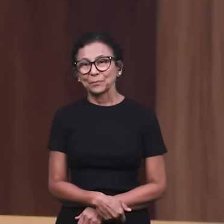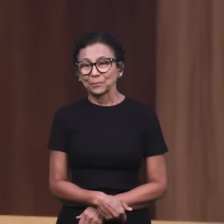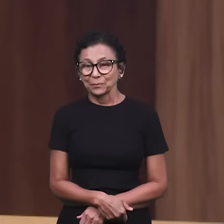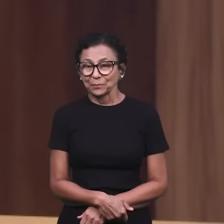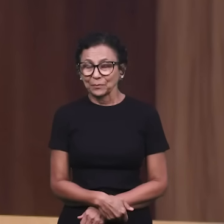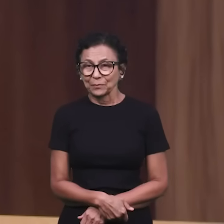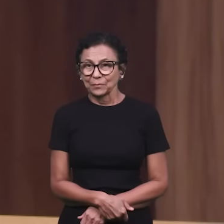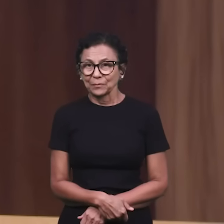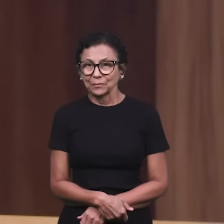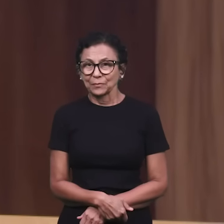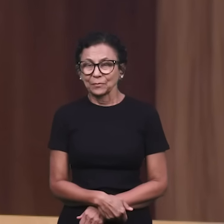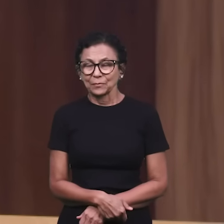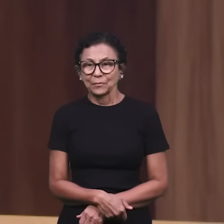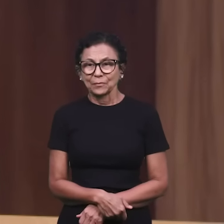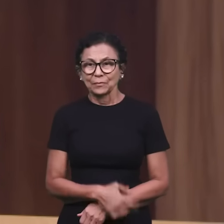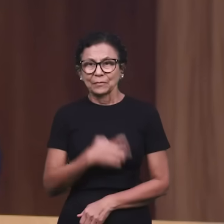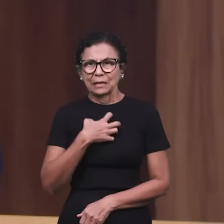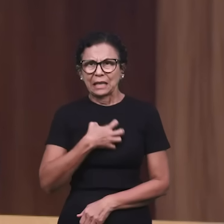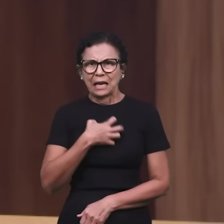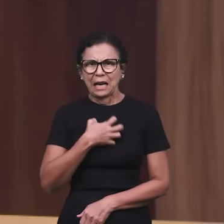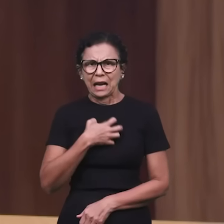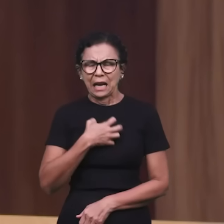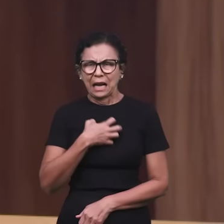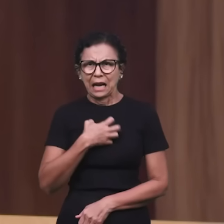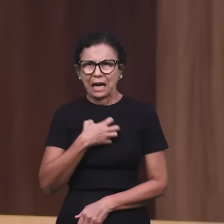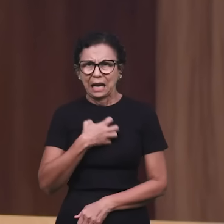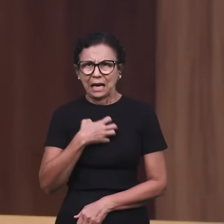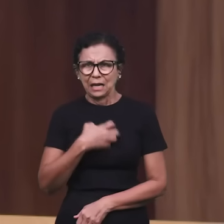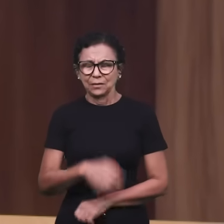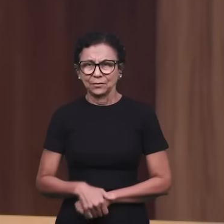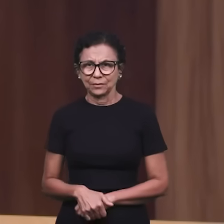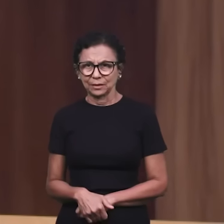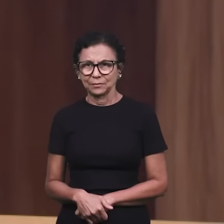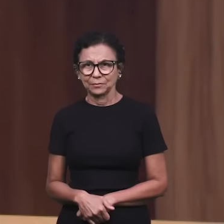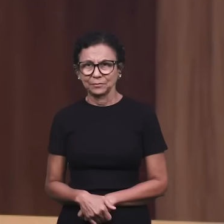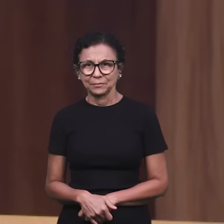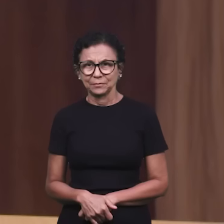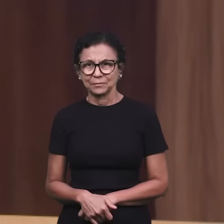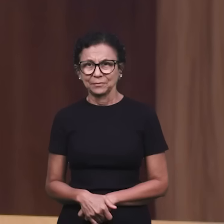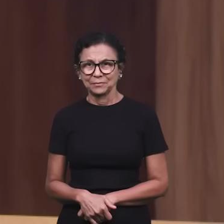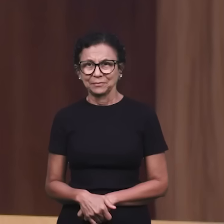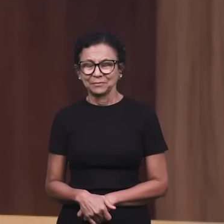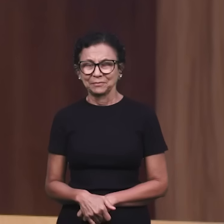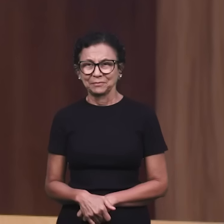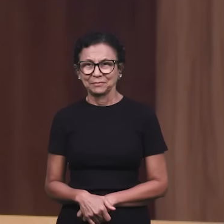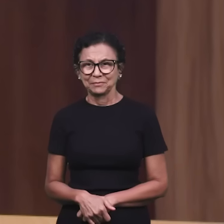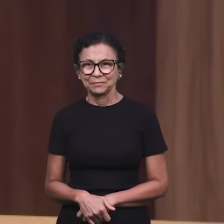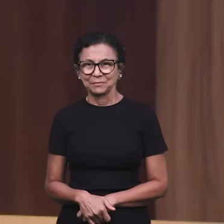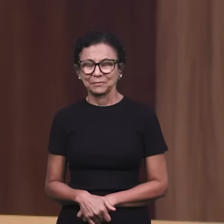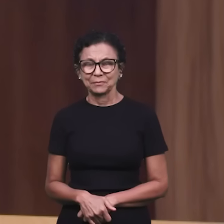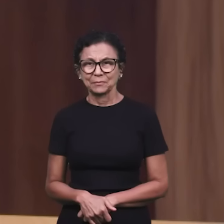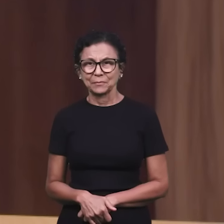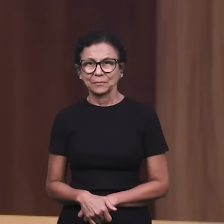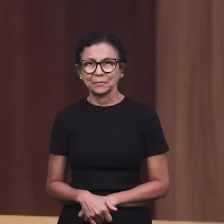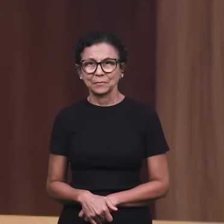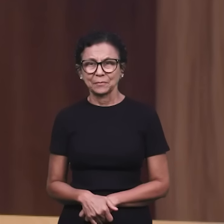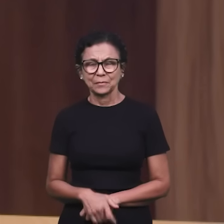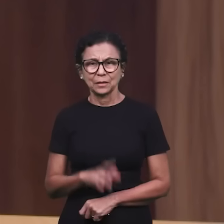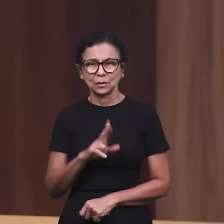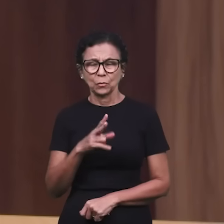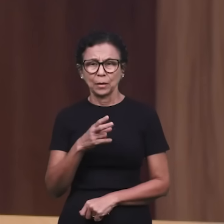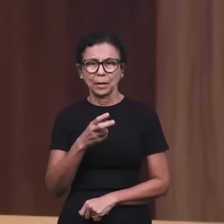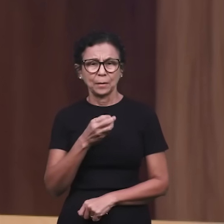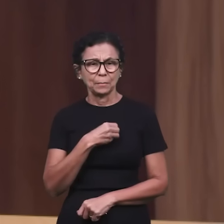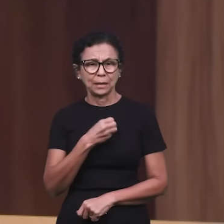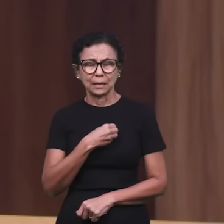pecado. Porque para equilibrar o assunto, agora é outra balança, Exatamente. que irar não é